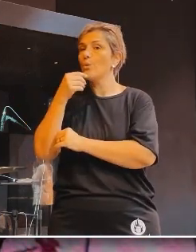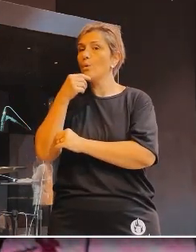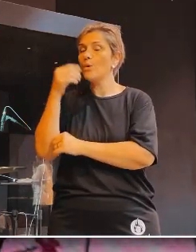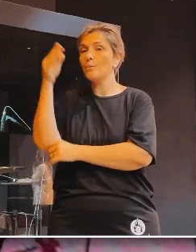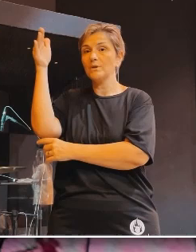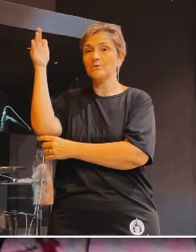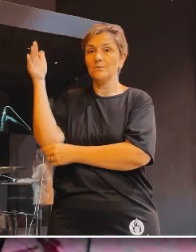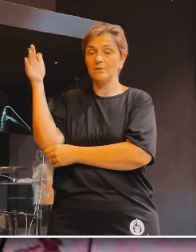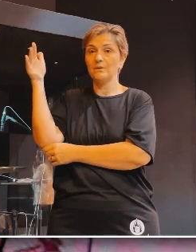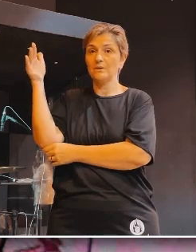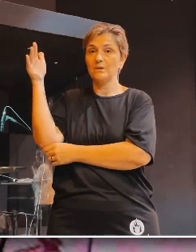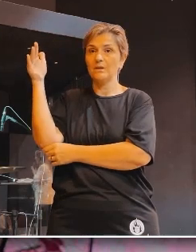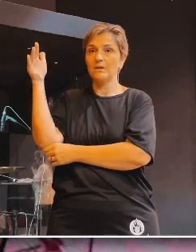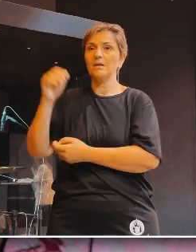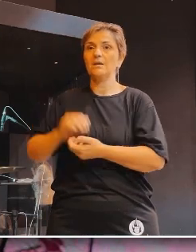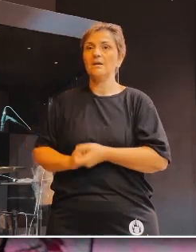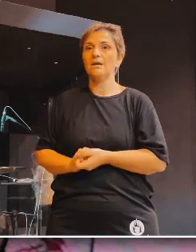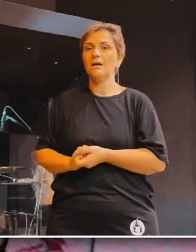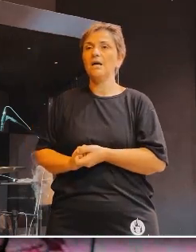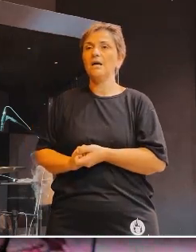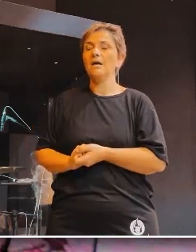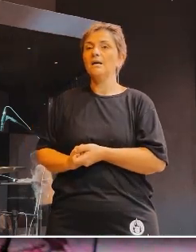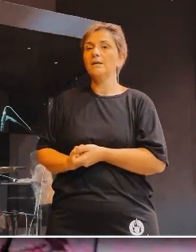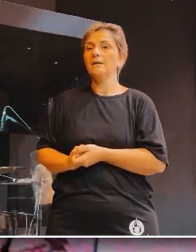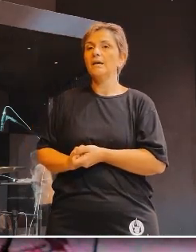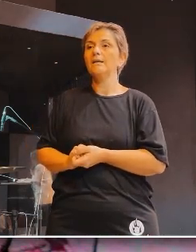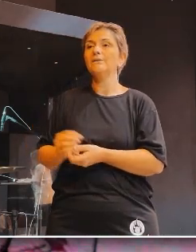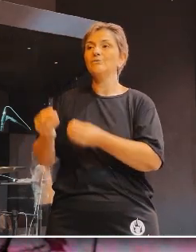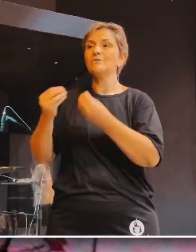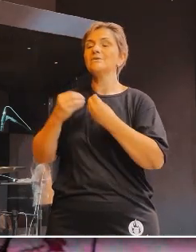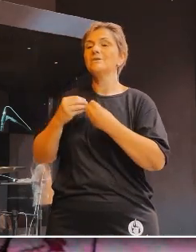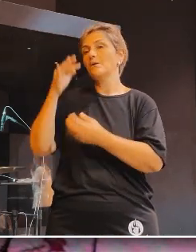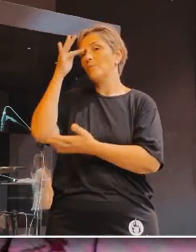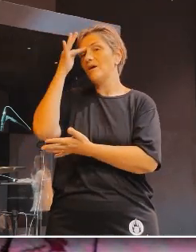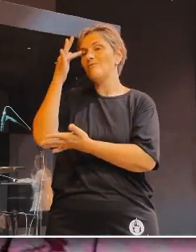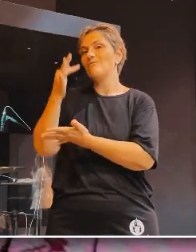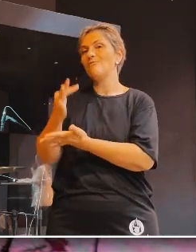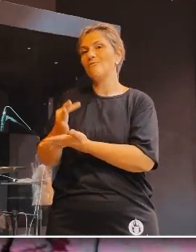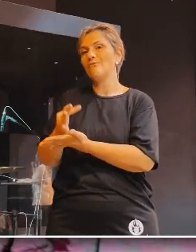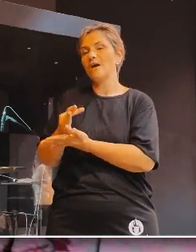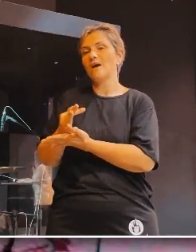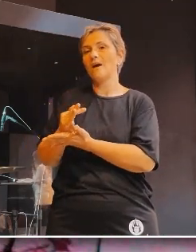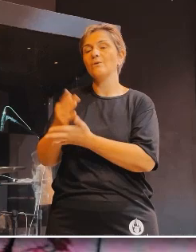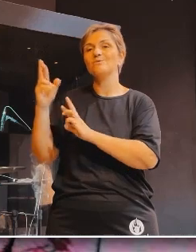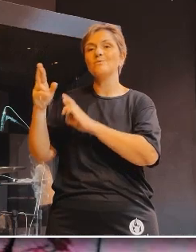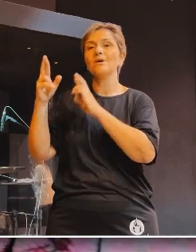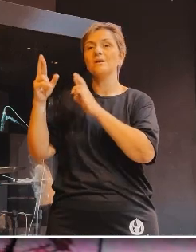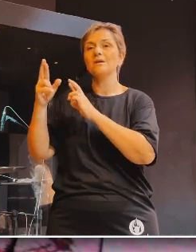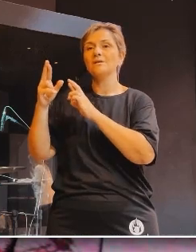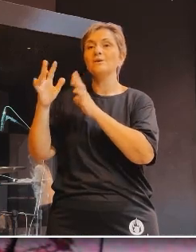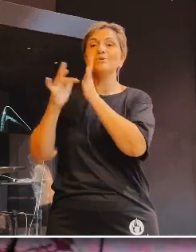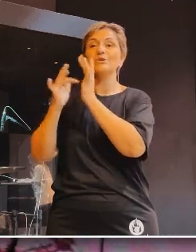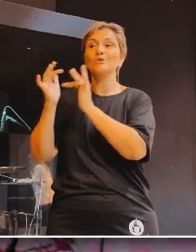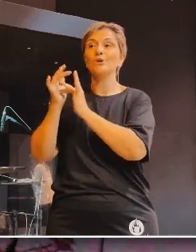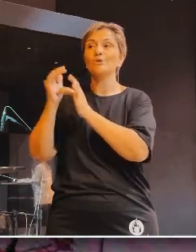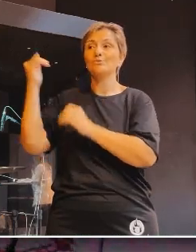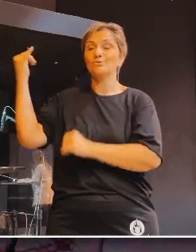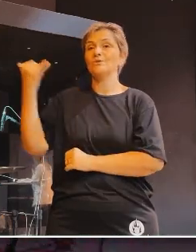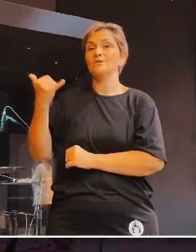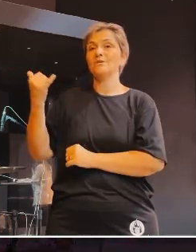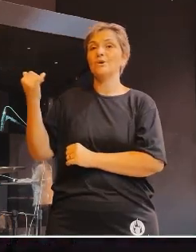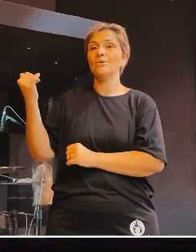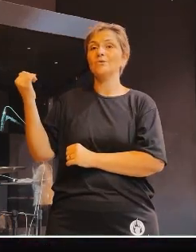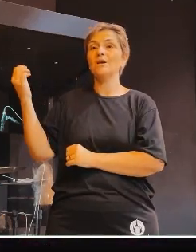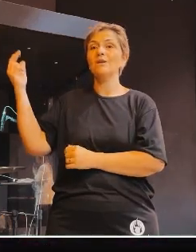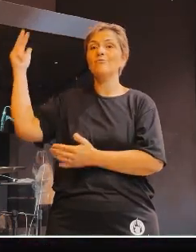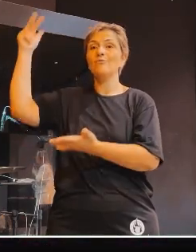nossa fé cheia de esperança. Porque ele diz que quando ele voltar, ele pagará